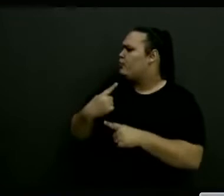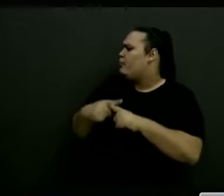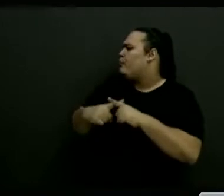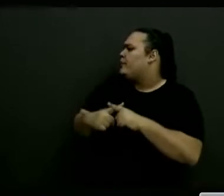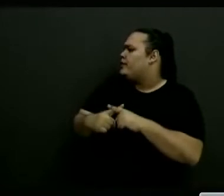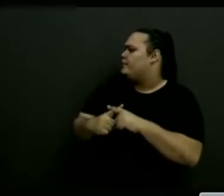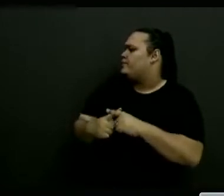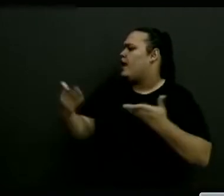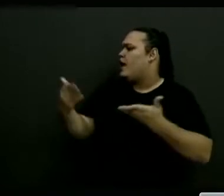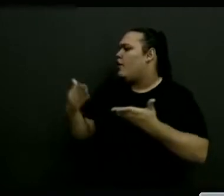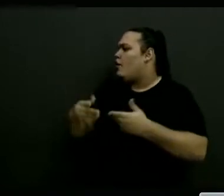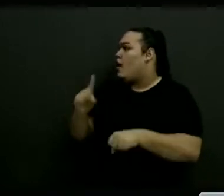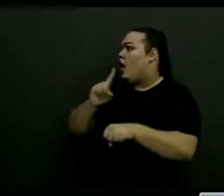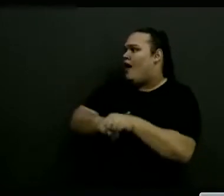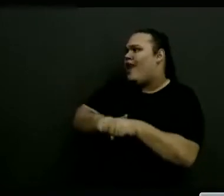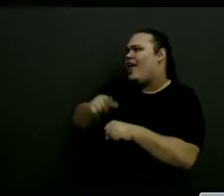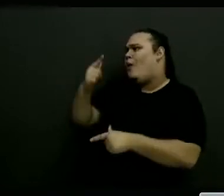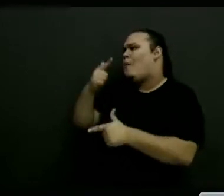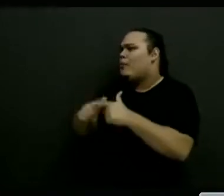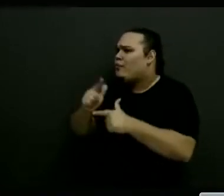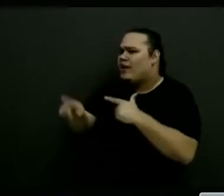Penso que é uma das grandes colheitas finais,